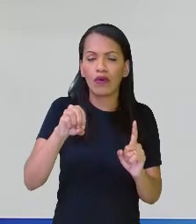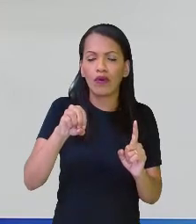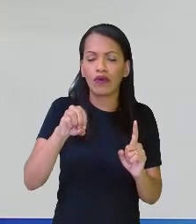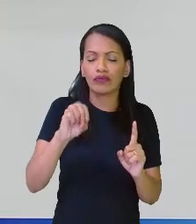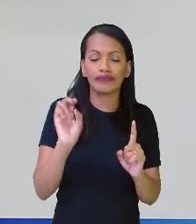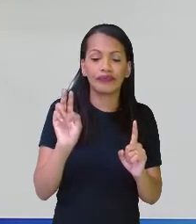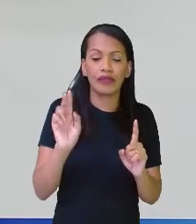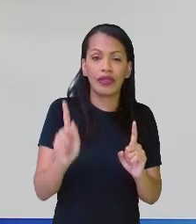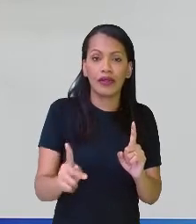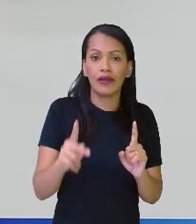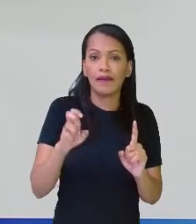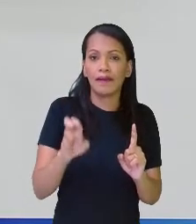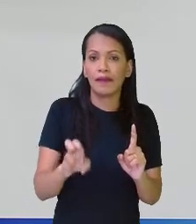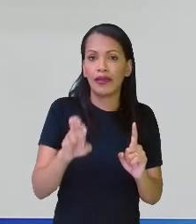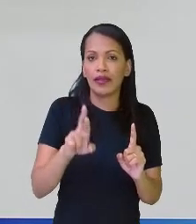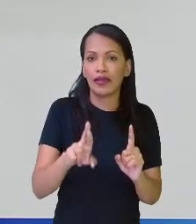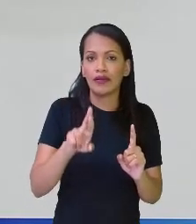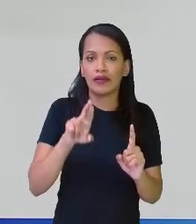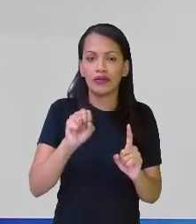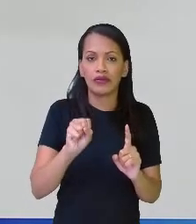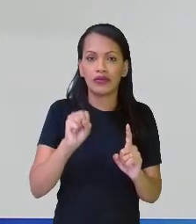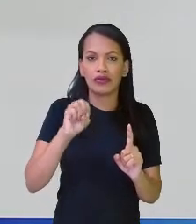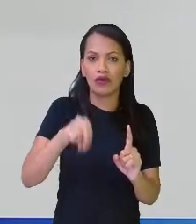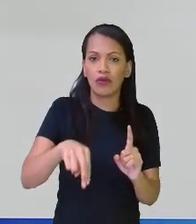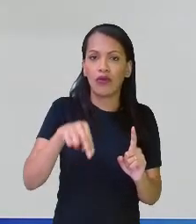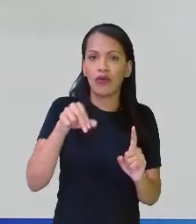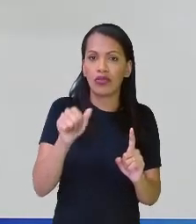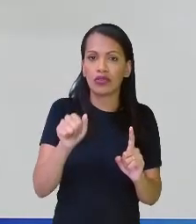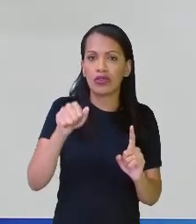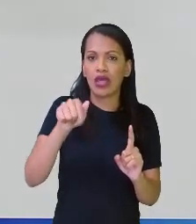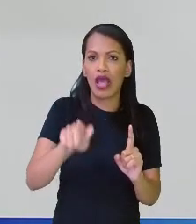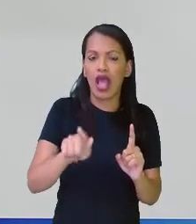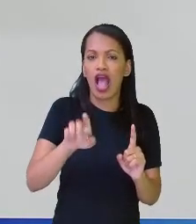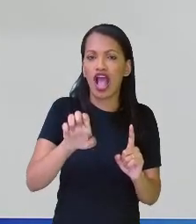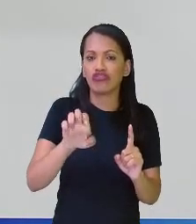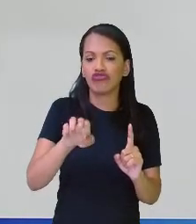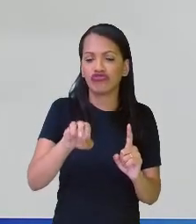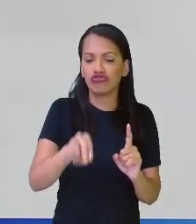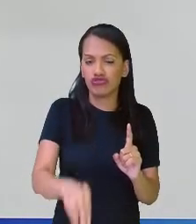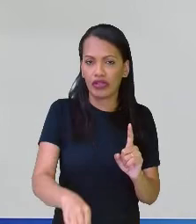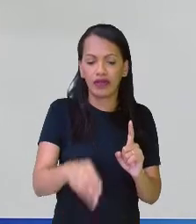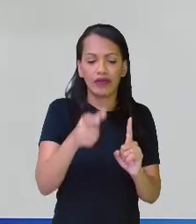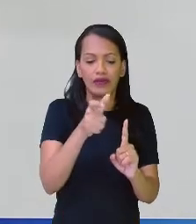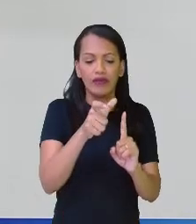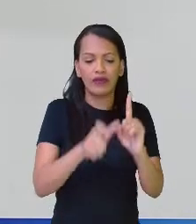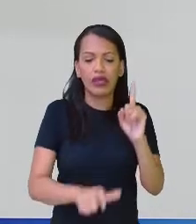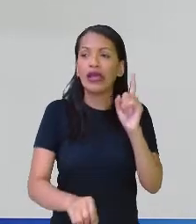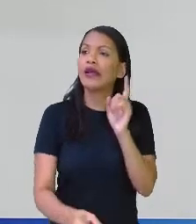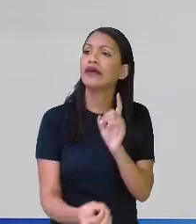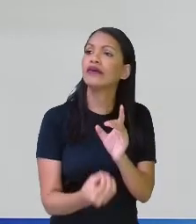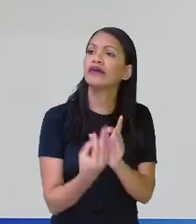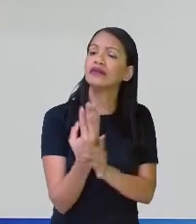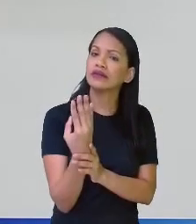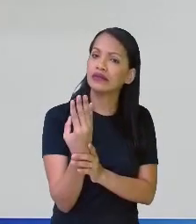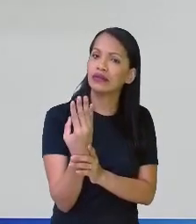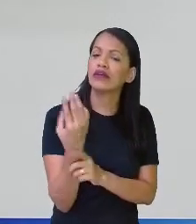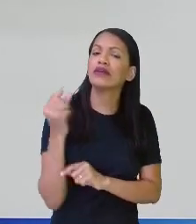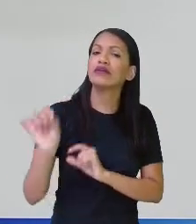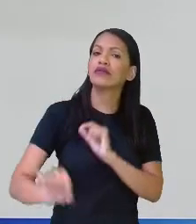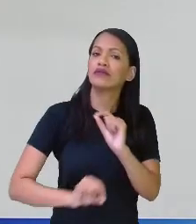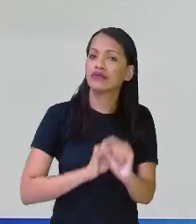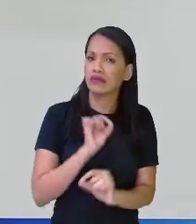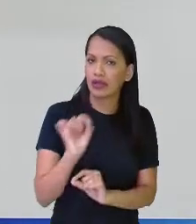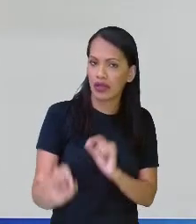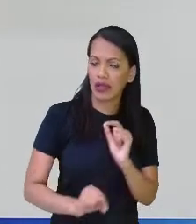para vocês? Estão lembrados? Então, esses personagens são criados pelos autores e são eles que dão vida